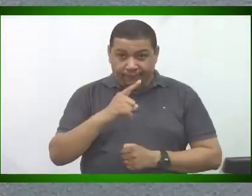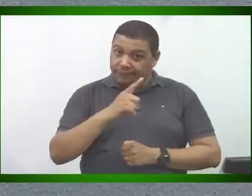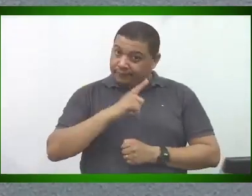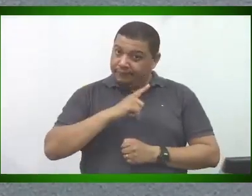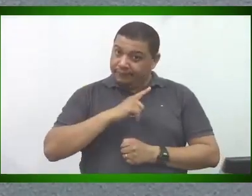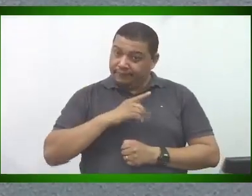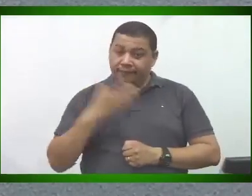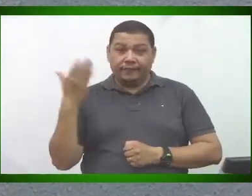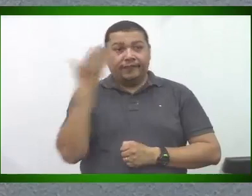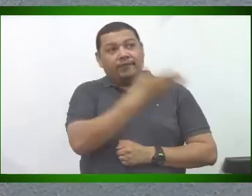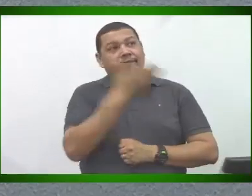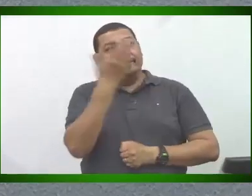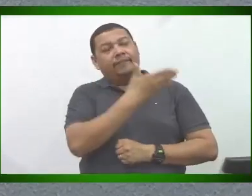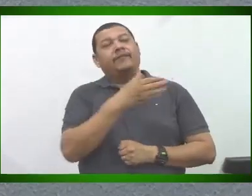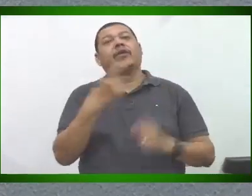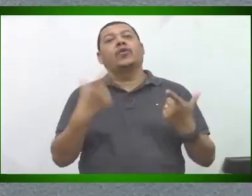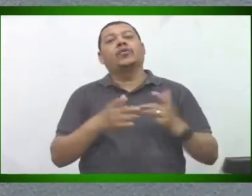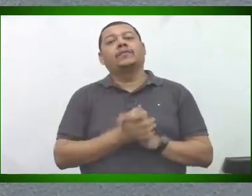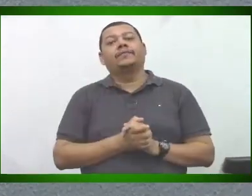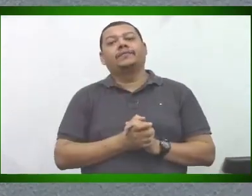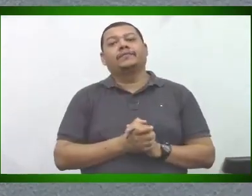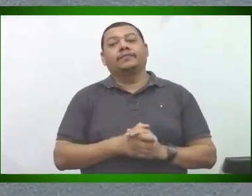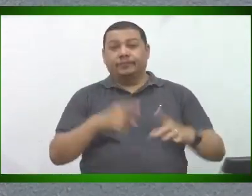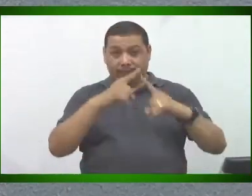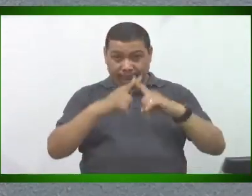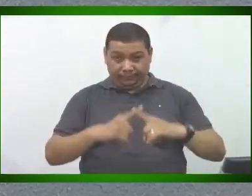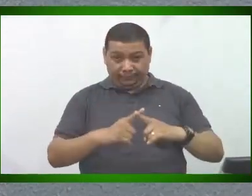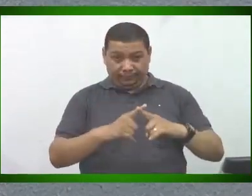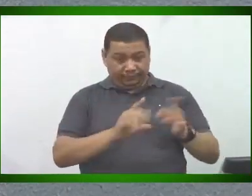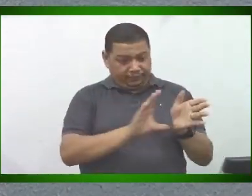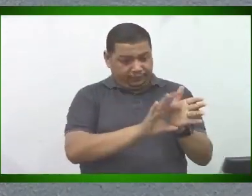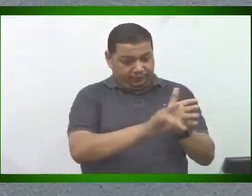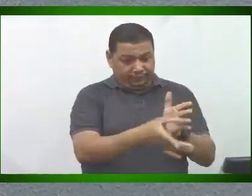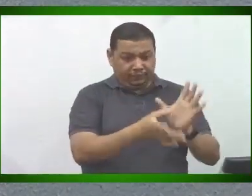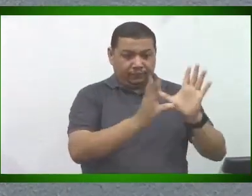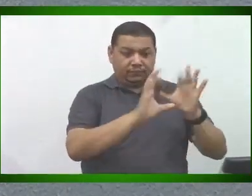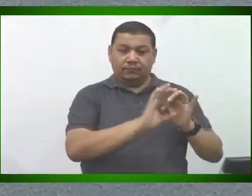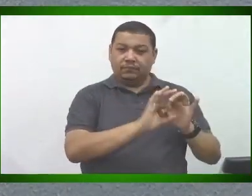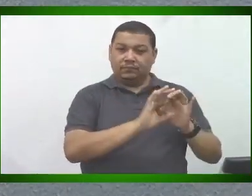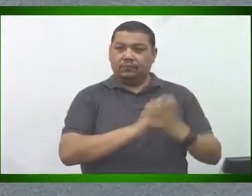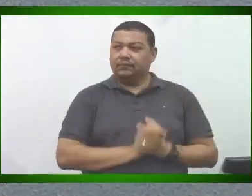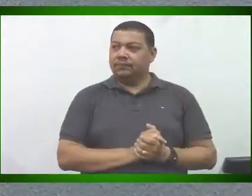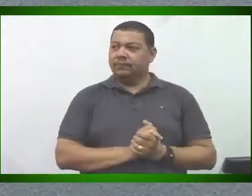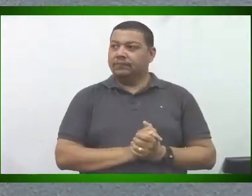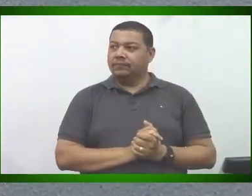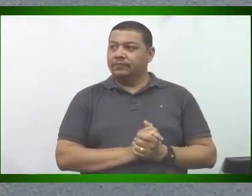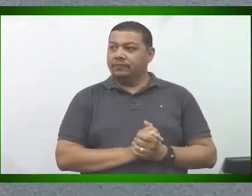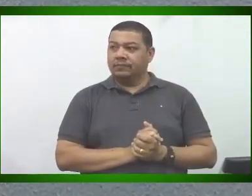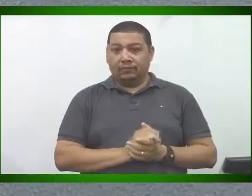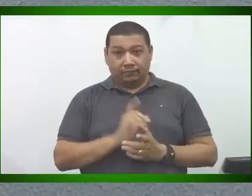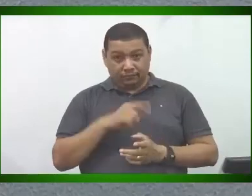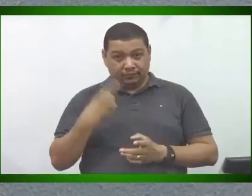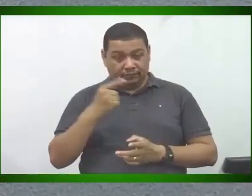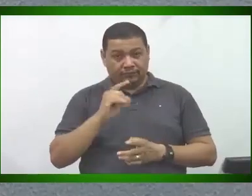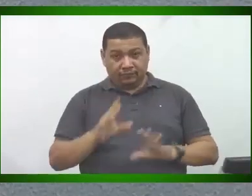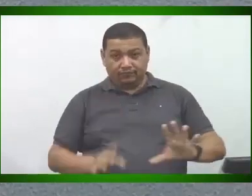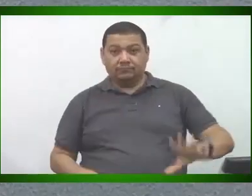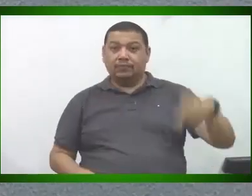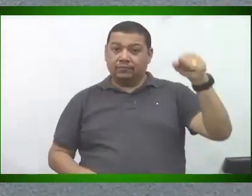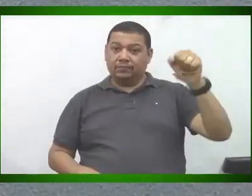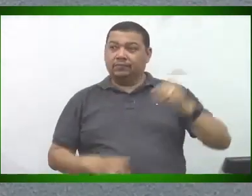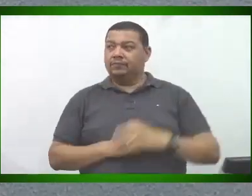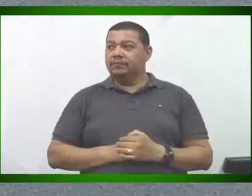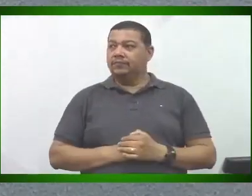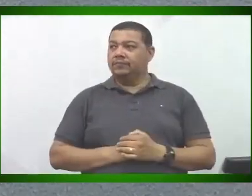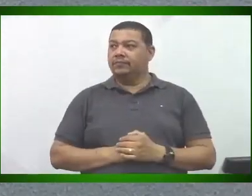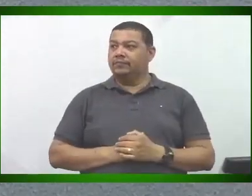presentes ali no jogo do União Cacoalense, ao qual nós estamos aí na final. O nosso time